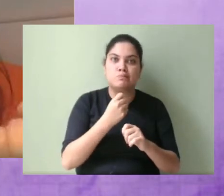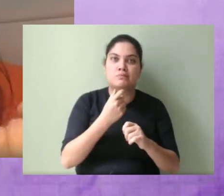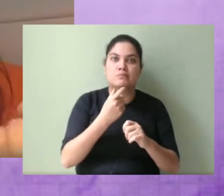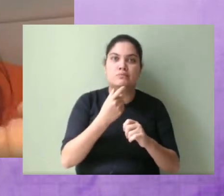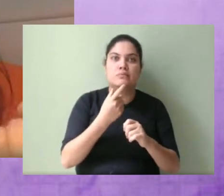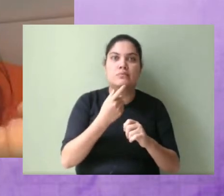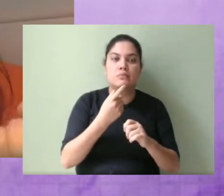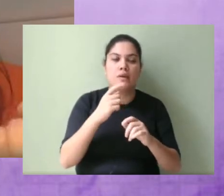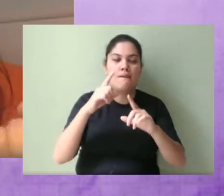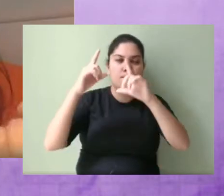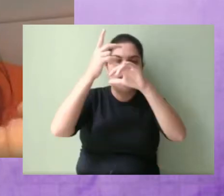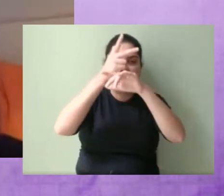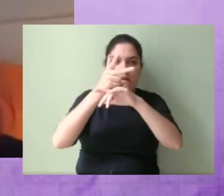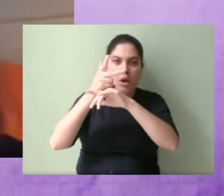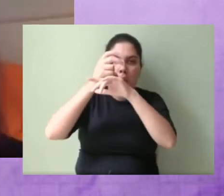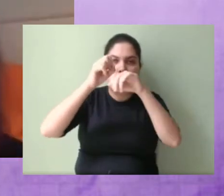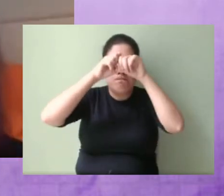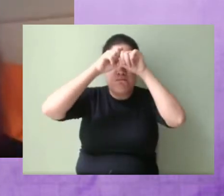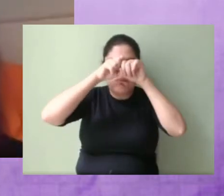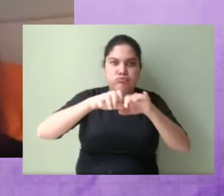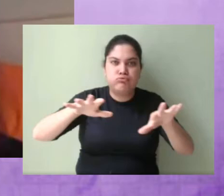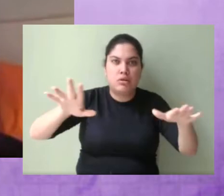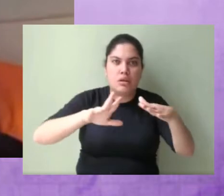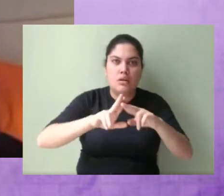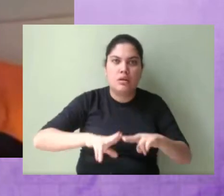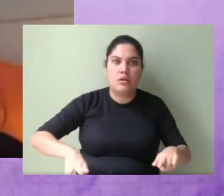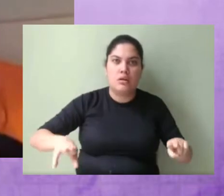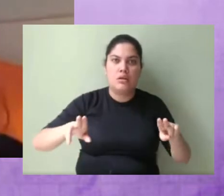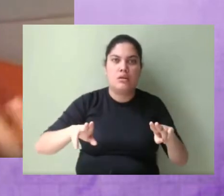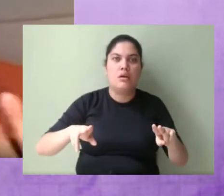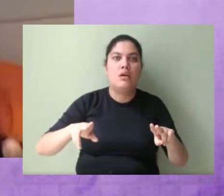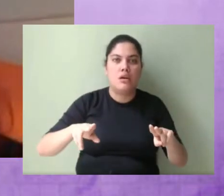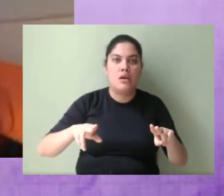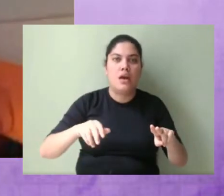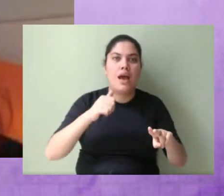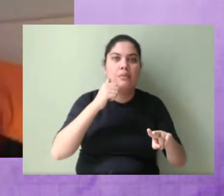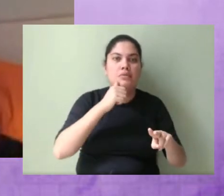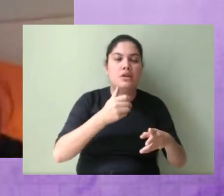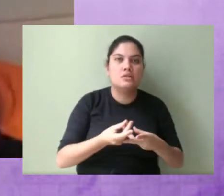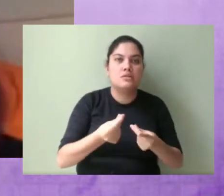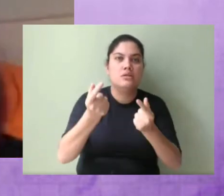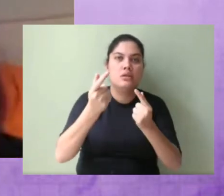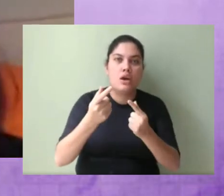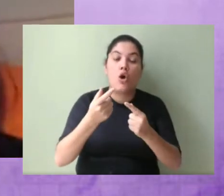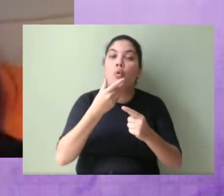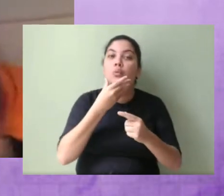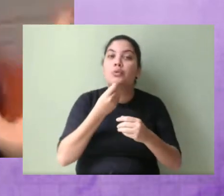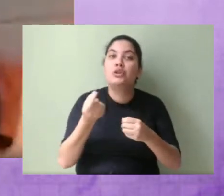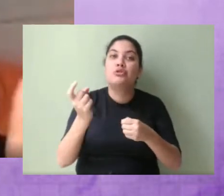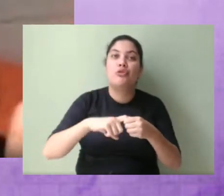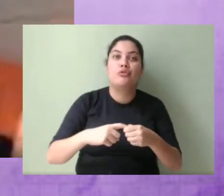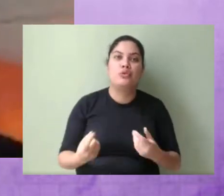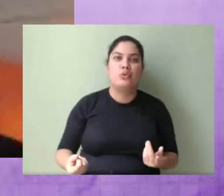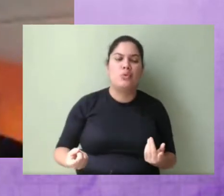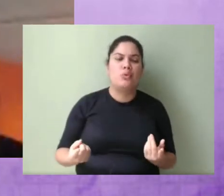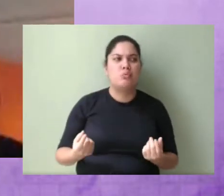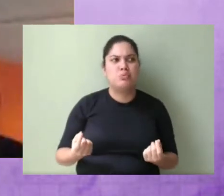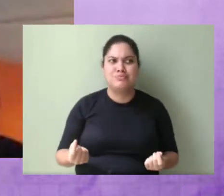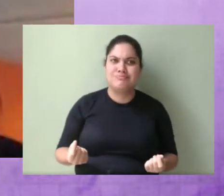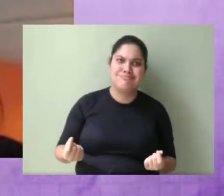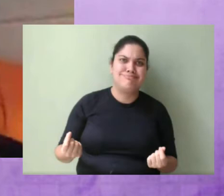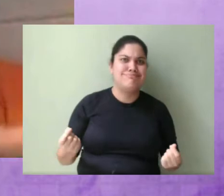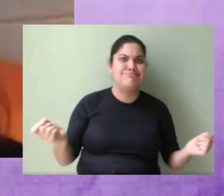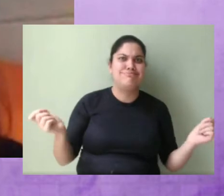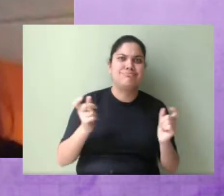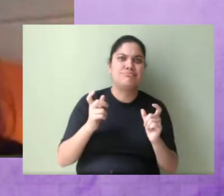fora vê o que acontece dentro. E houve uma menina que fez sexo oral no rapaz e foi filmado, e em 2 minutos aquilo disparou para a universidade